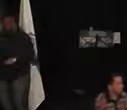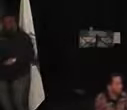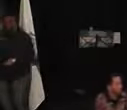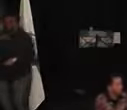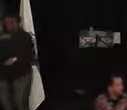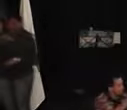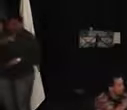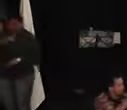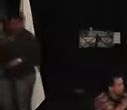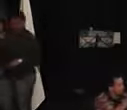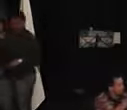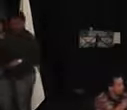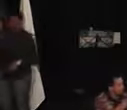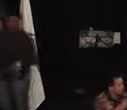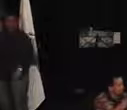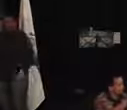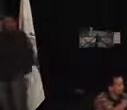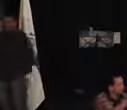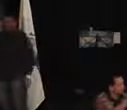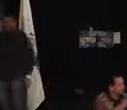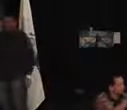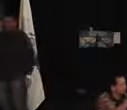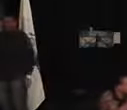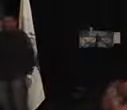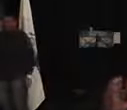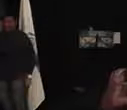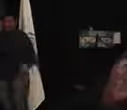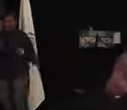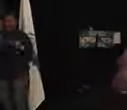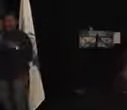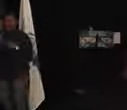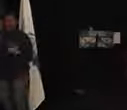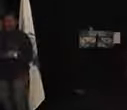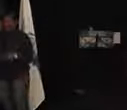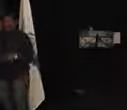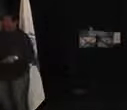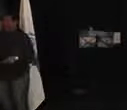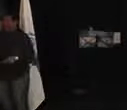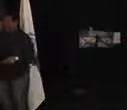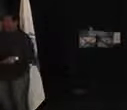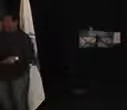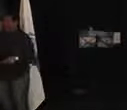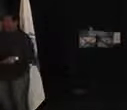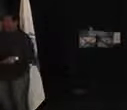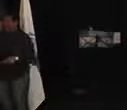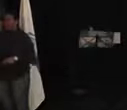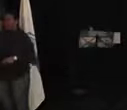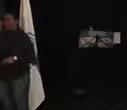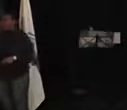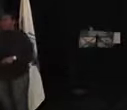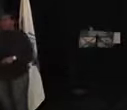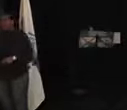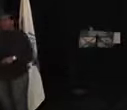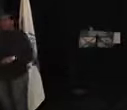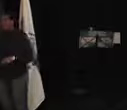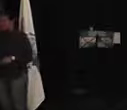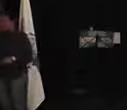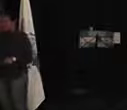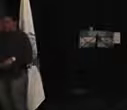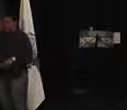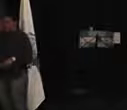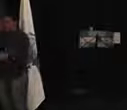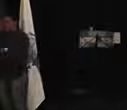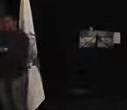TDA, e aí eu vou falar TDAH, você pensa numa criança